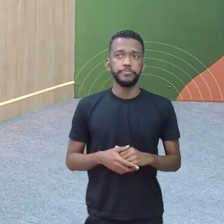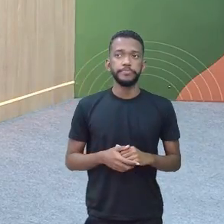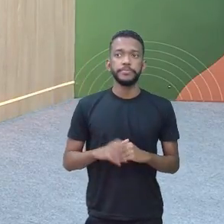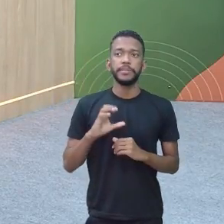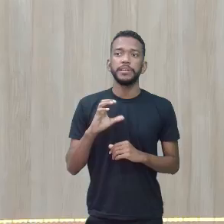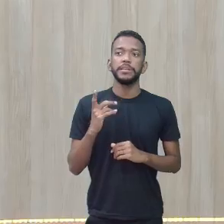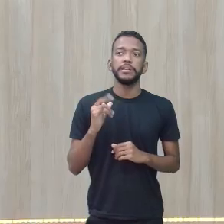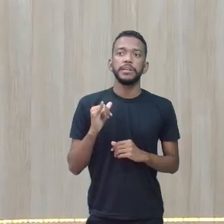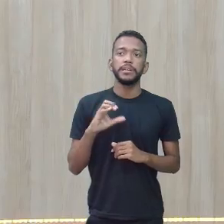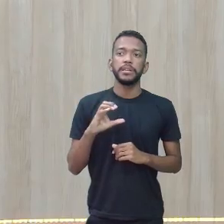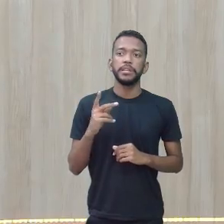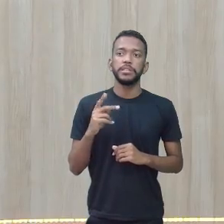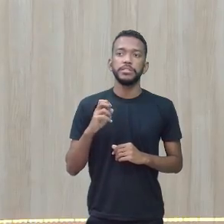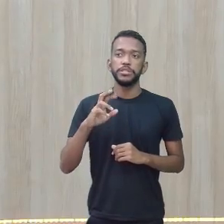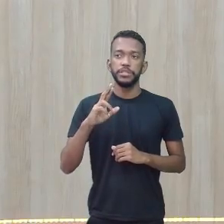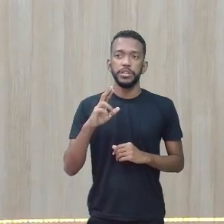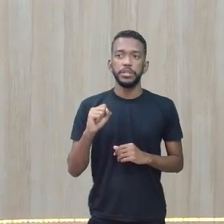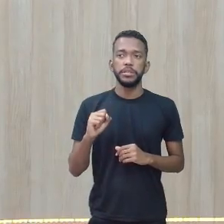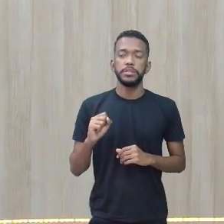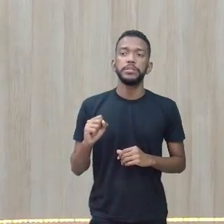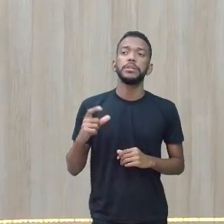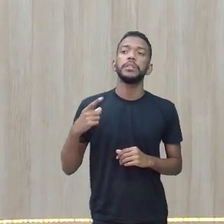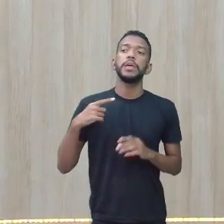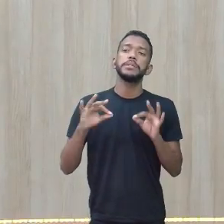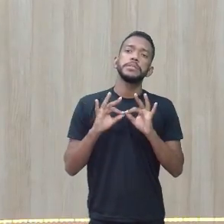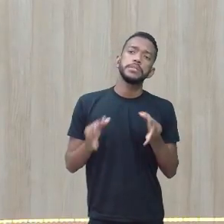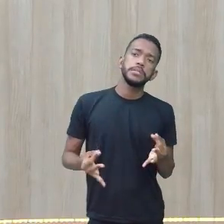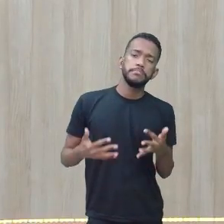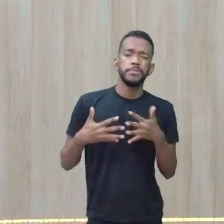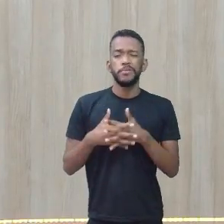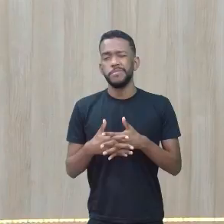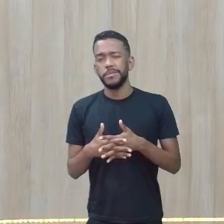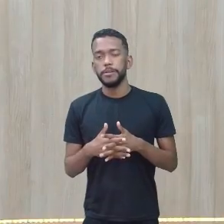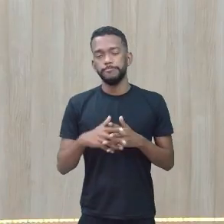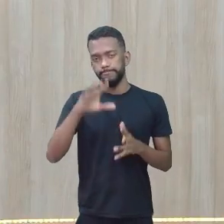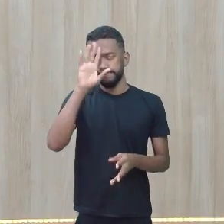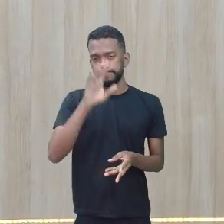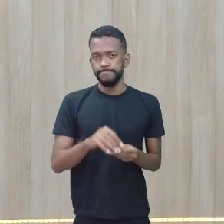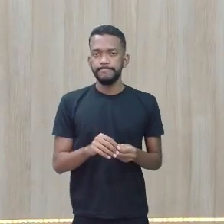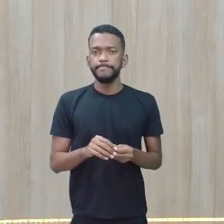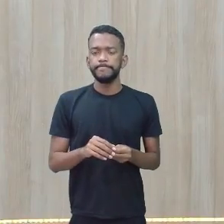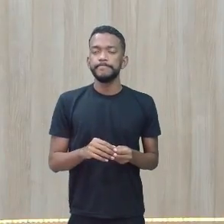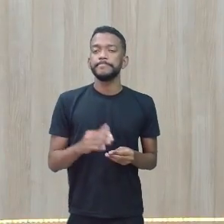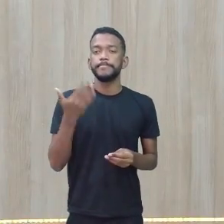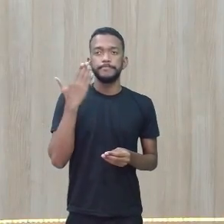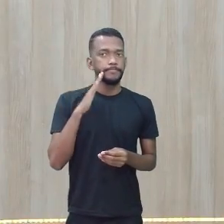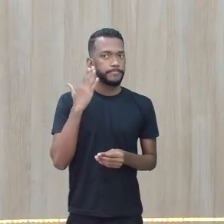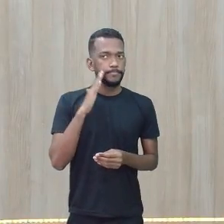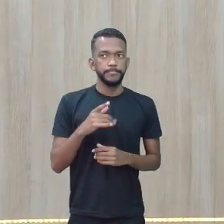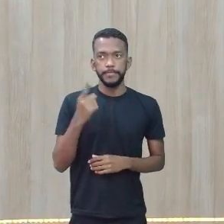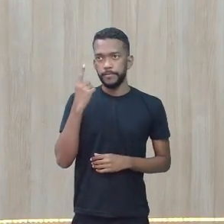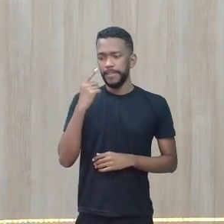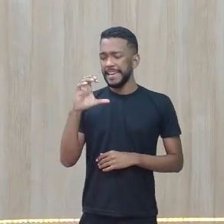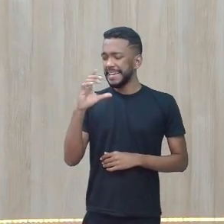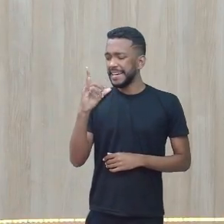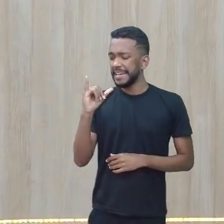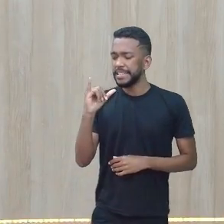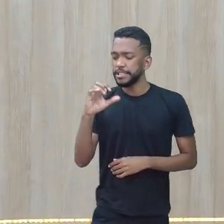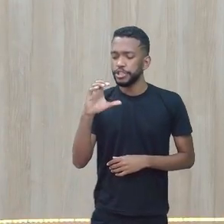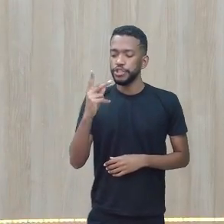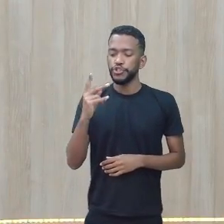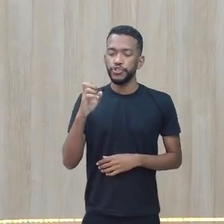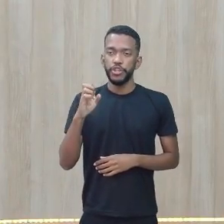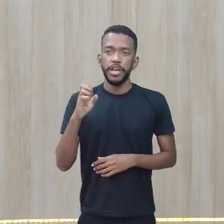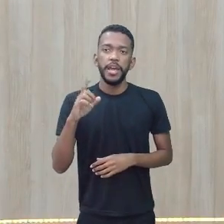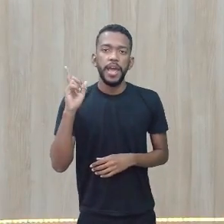Clichês. Os clichês são mais simples e mais complicados de dizer para vocês. Os clichês são ideias